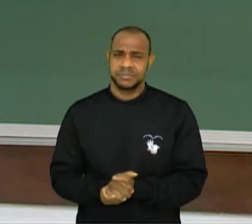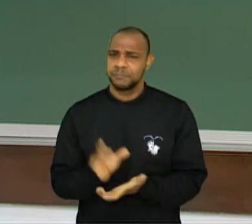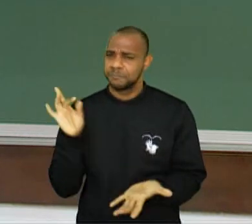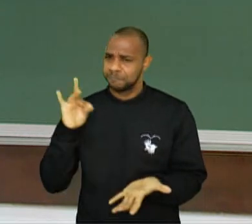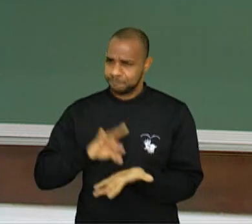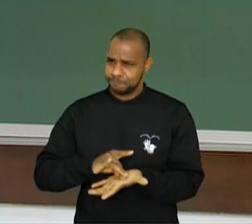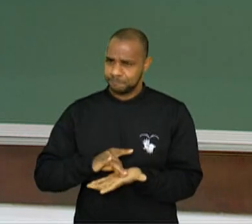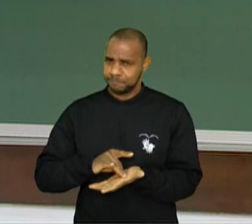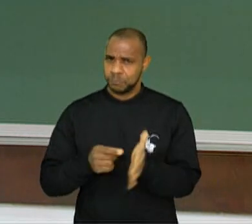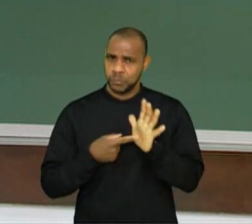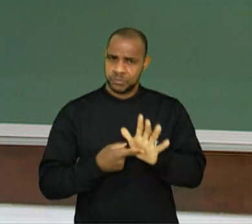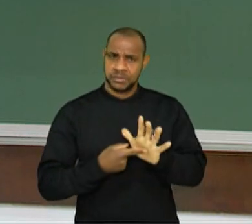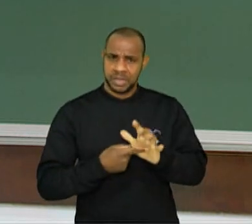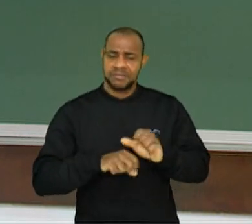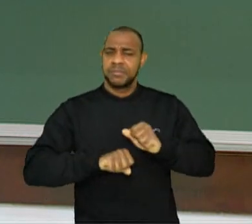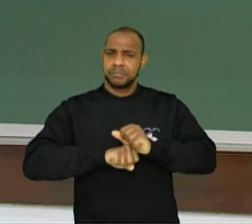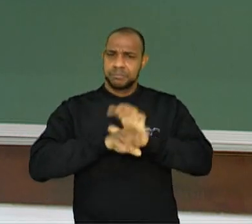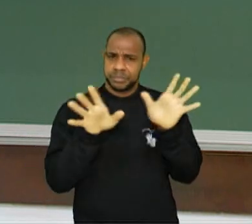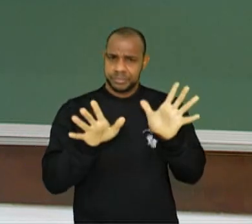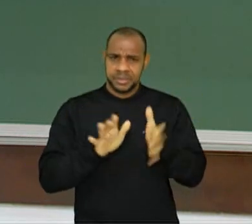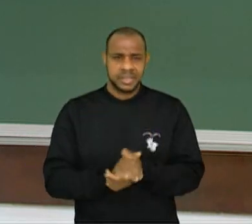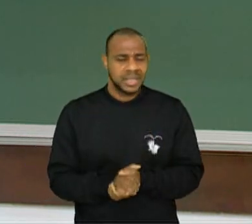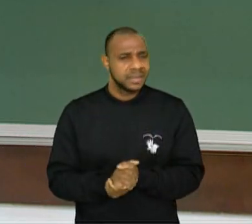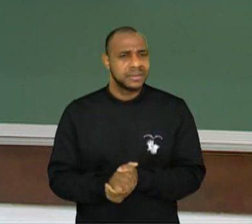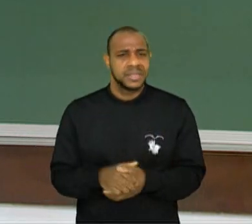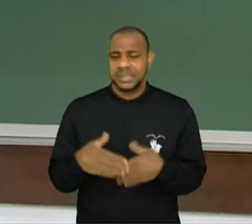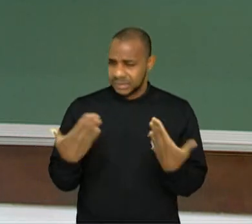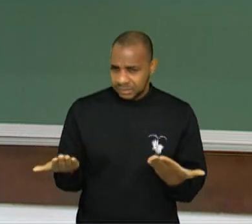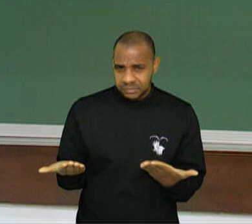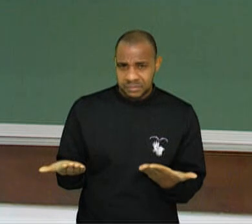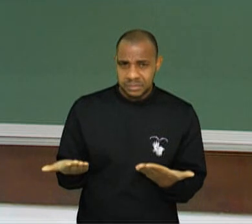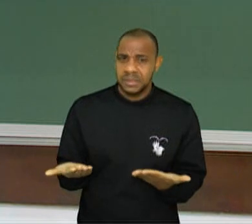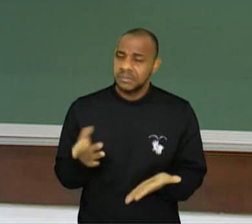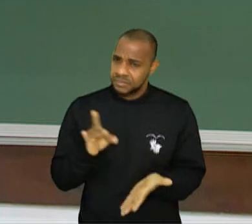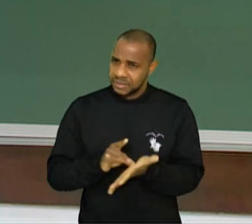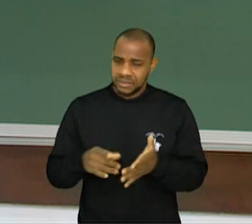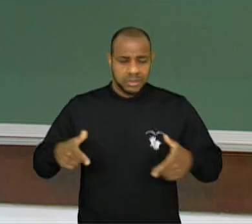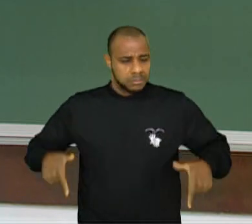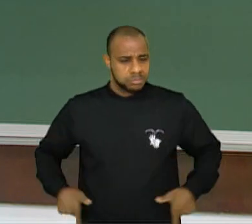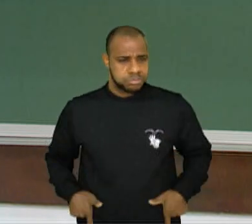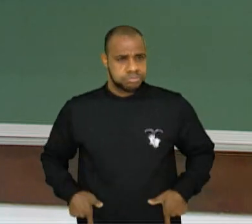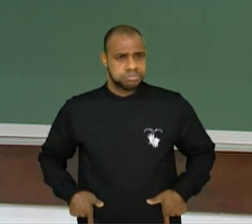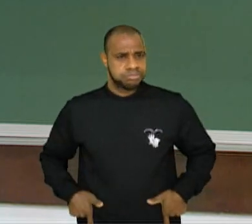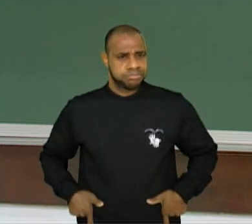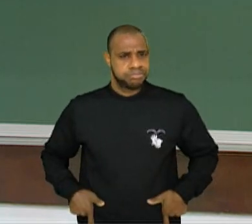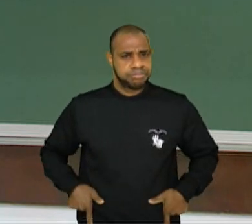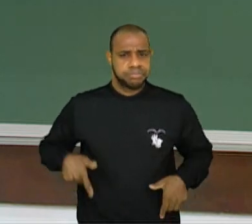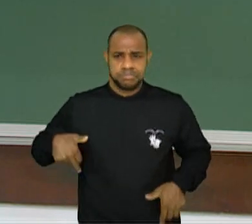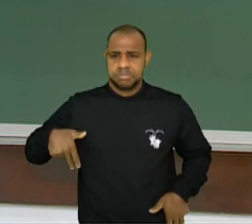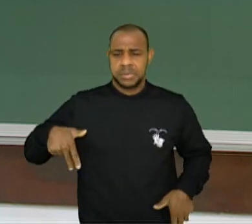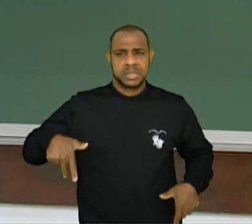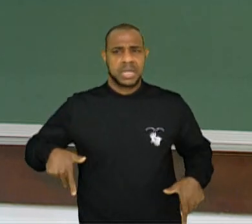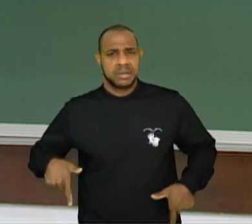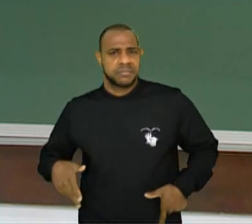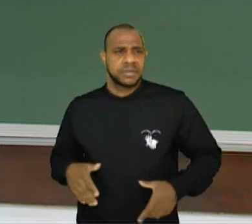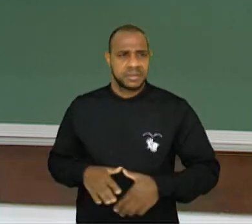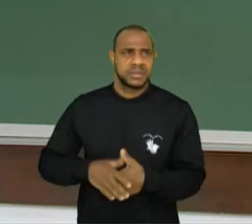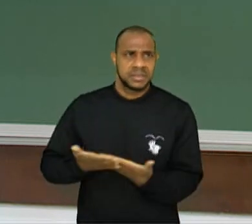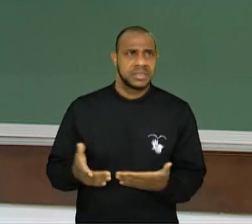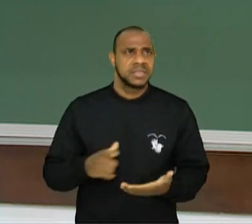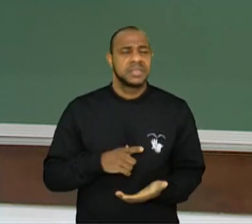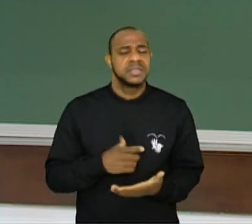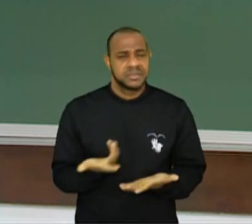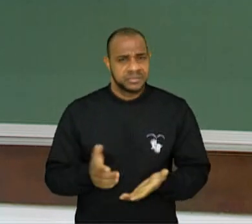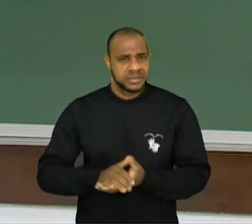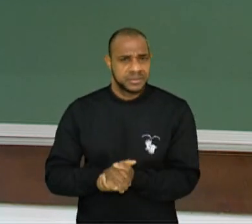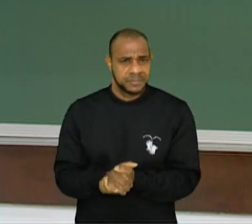literalmente, não é uma metáfora. Realmente se andava armado, né? E a maior parte do Brasil, o uso de armas ele foi